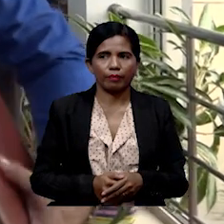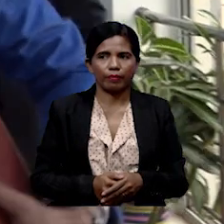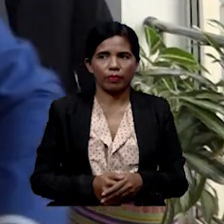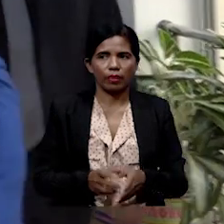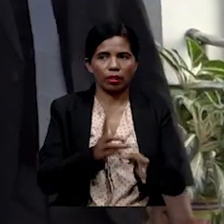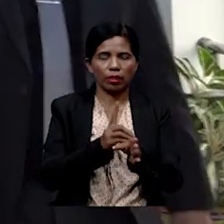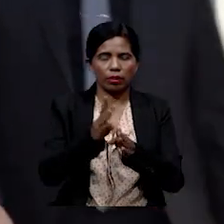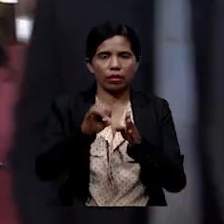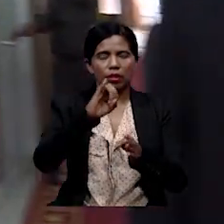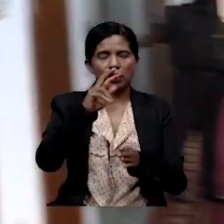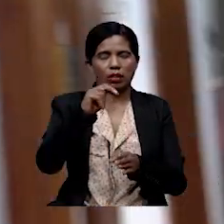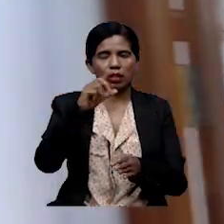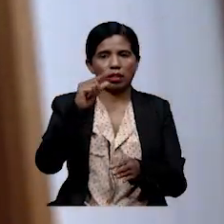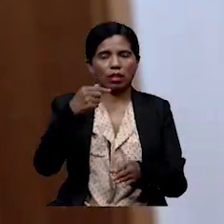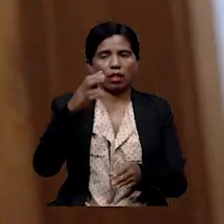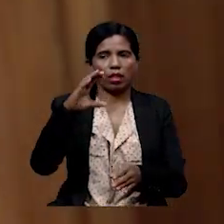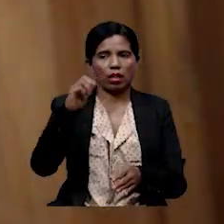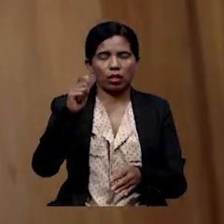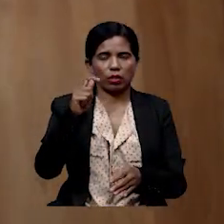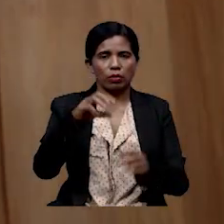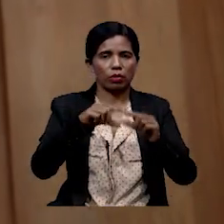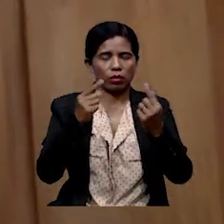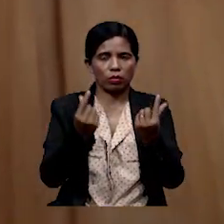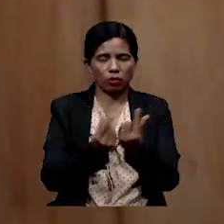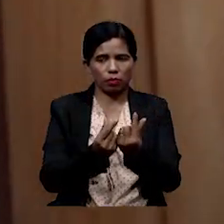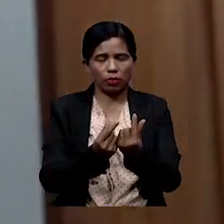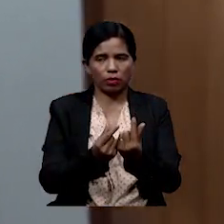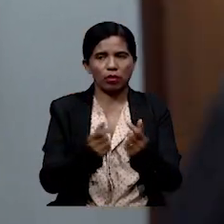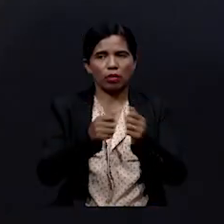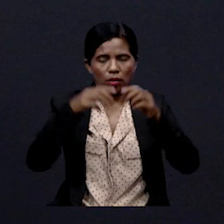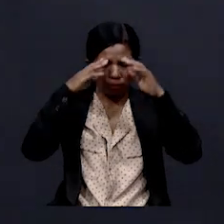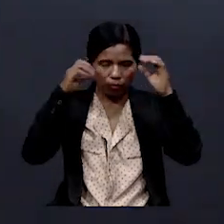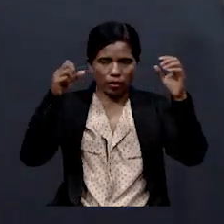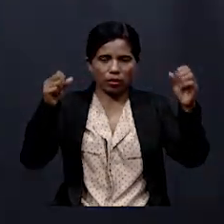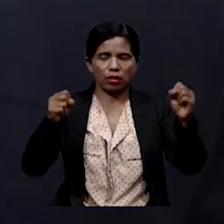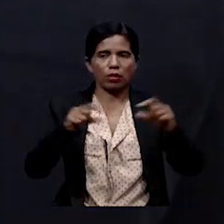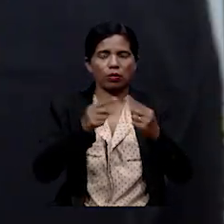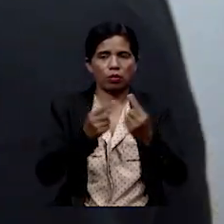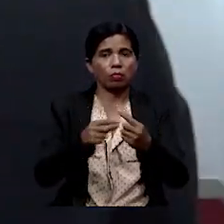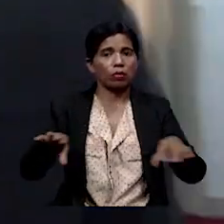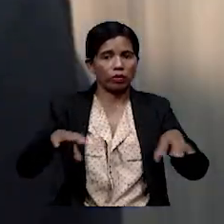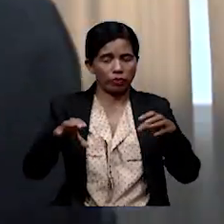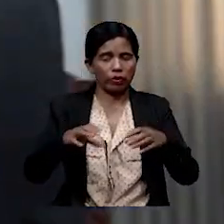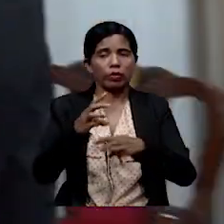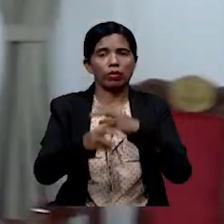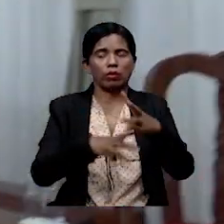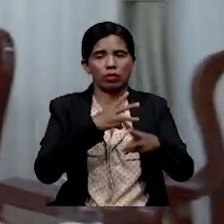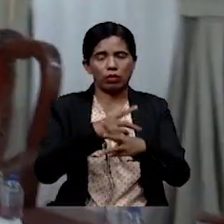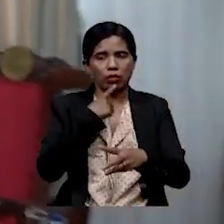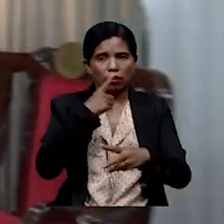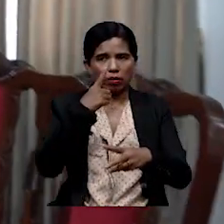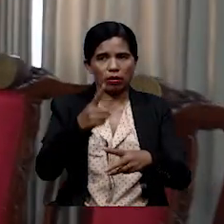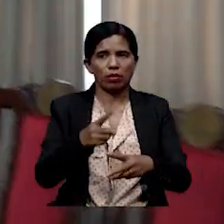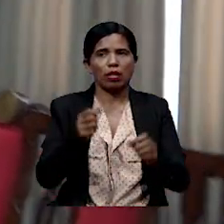Diretor Encanto Group, Zuanico Zerônimo, o presidente Arabian Center Human Resource Group Jobs Global, Samer Salibi,